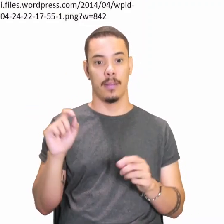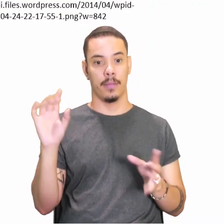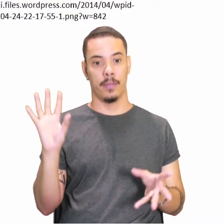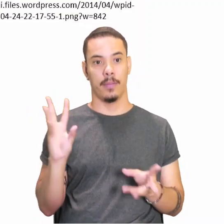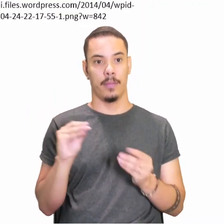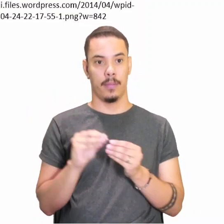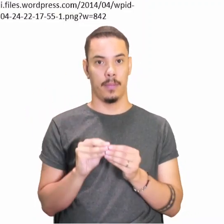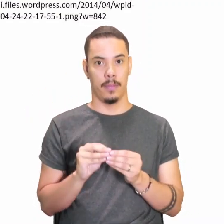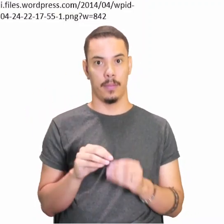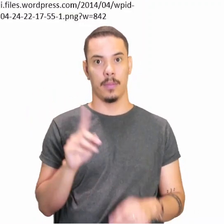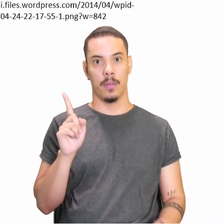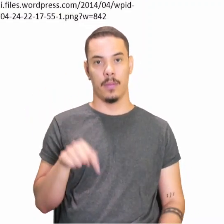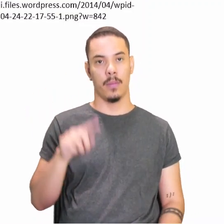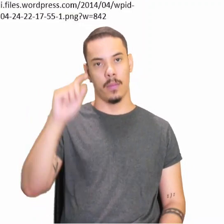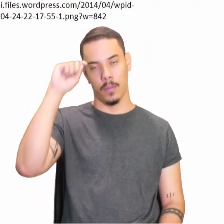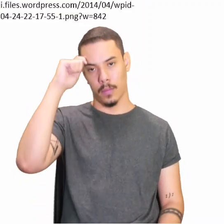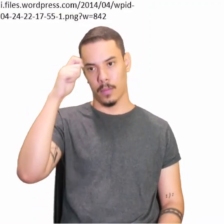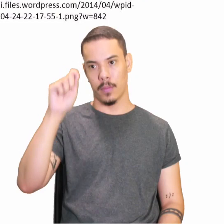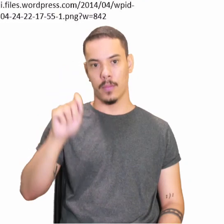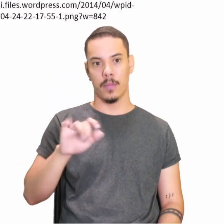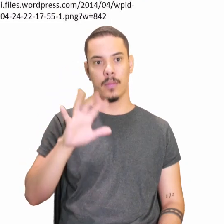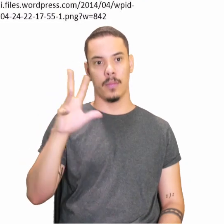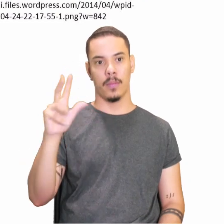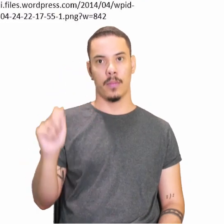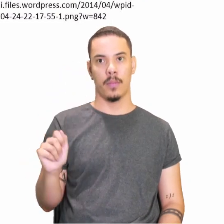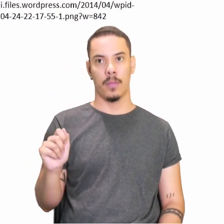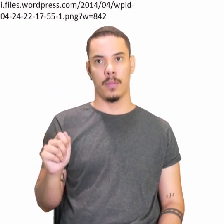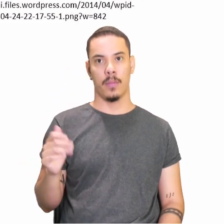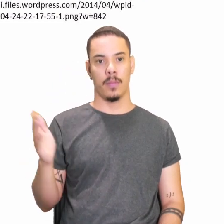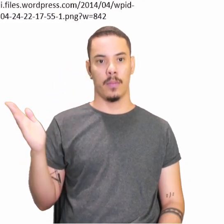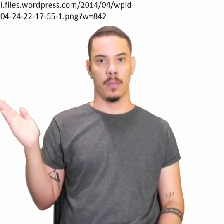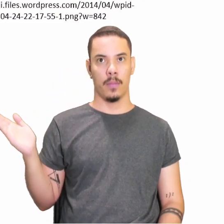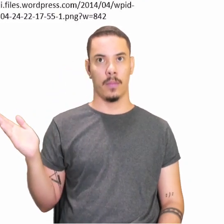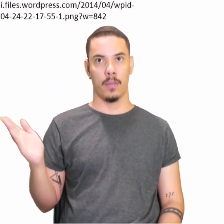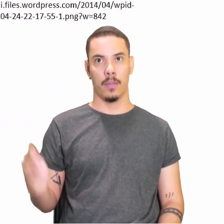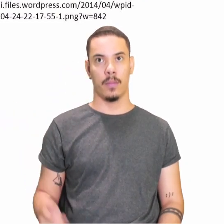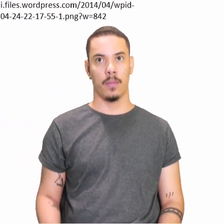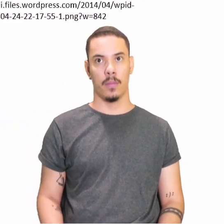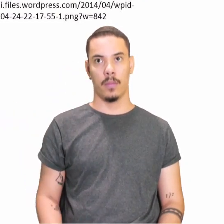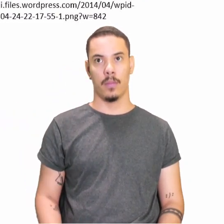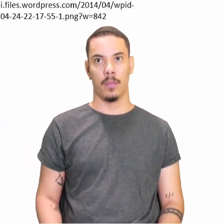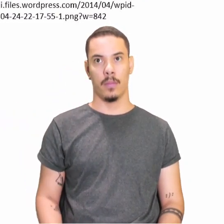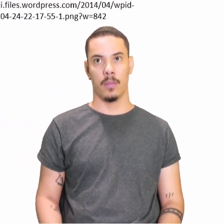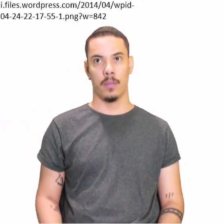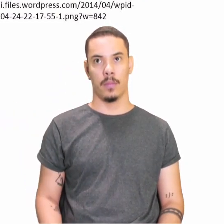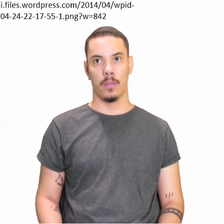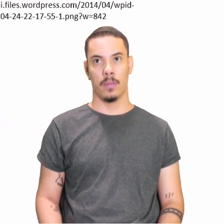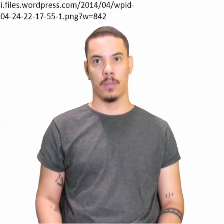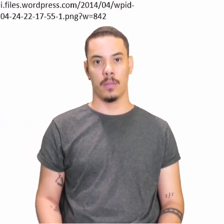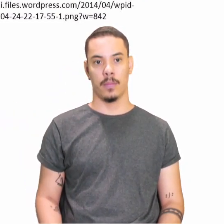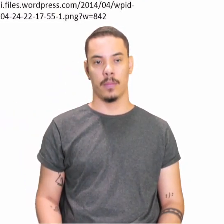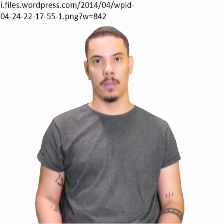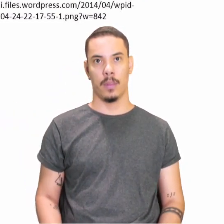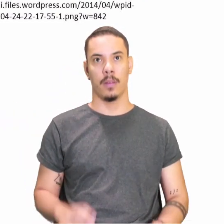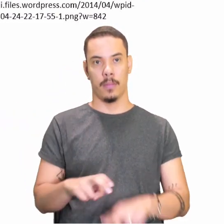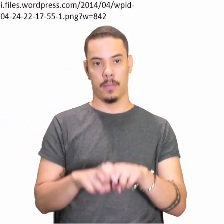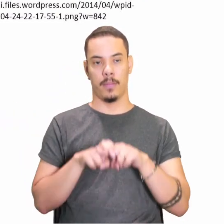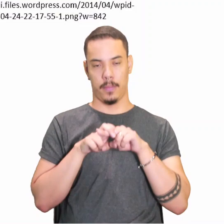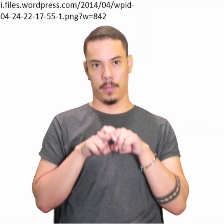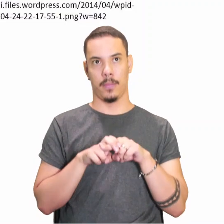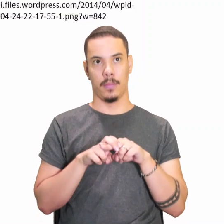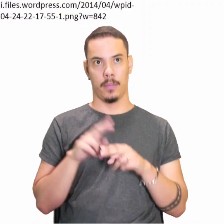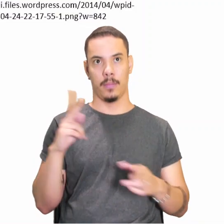do conto africano Quiricu e a Feiticeira. Quiricu havia